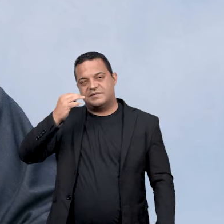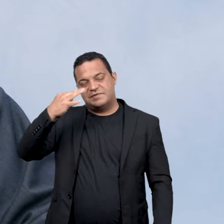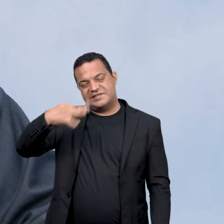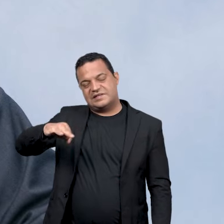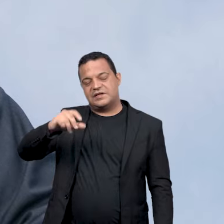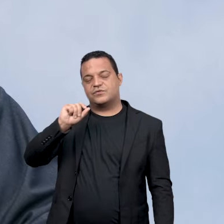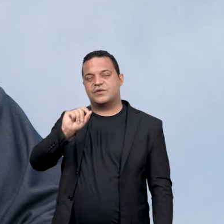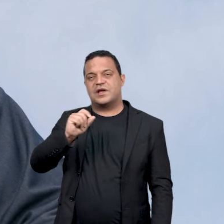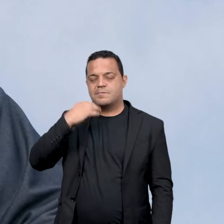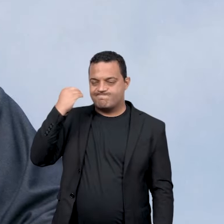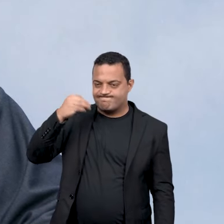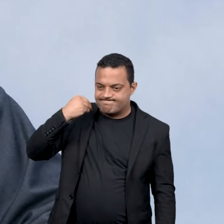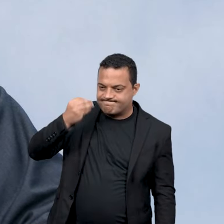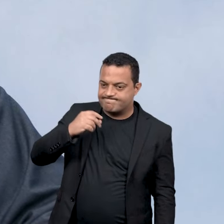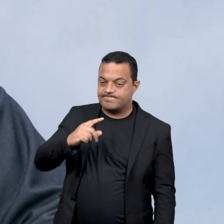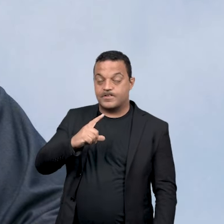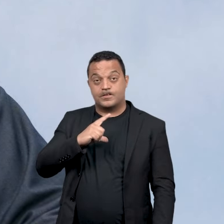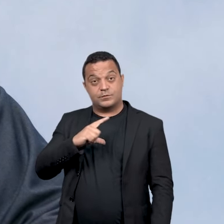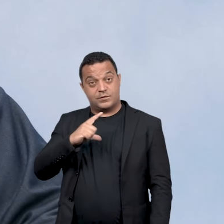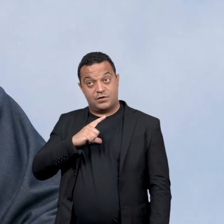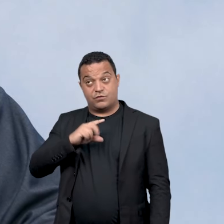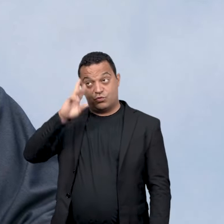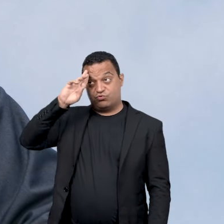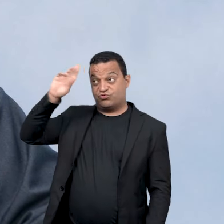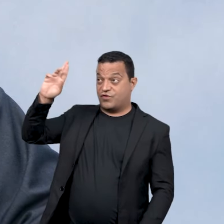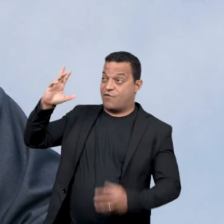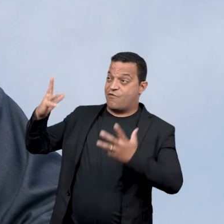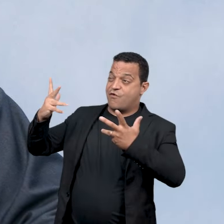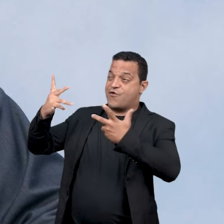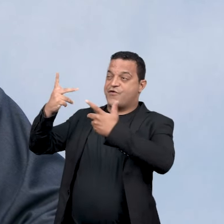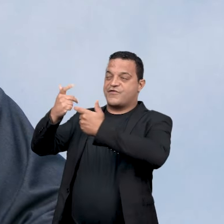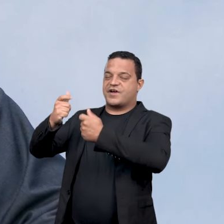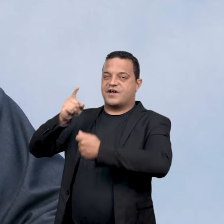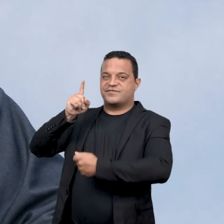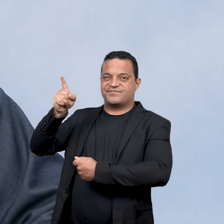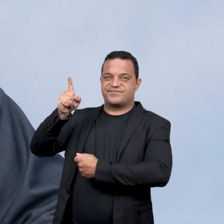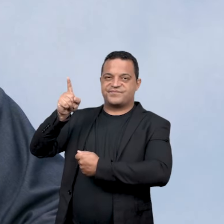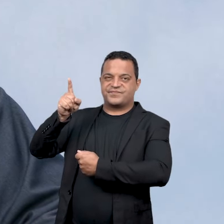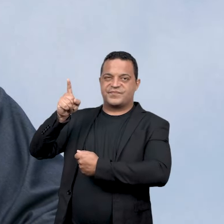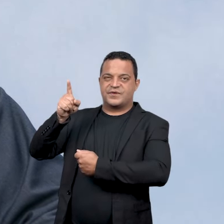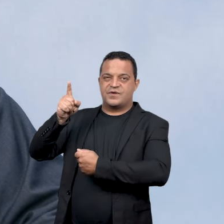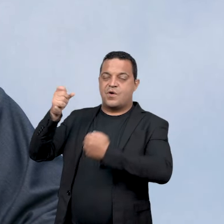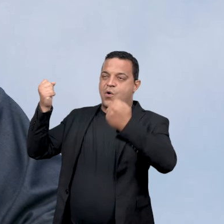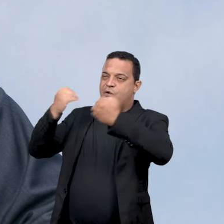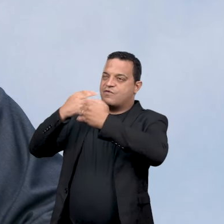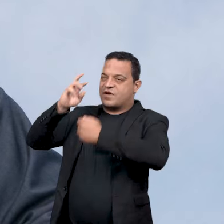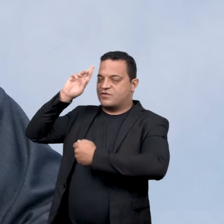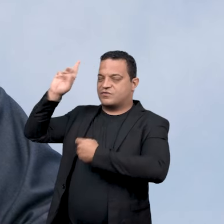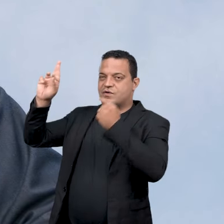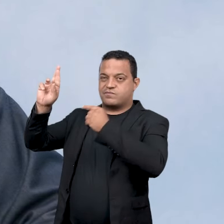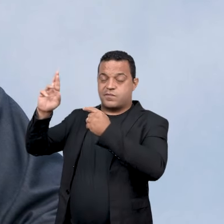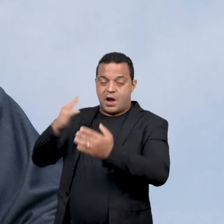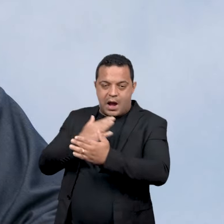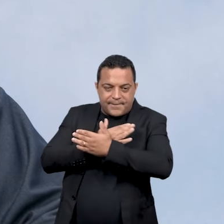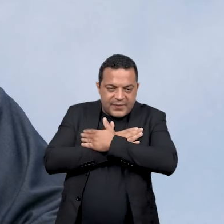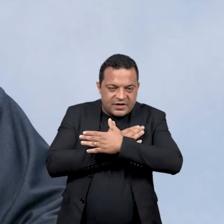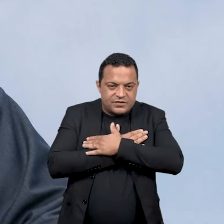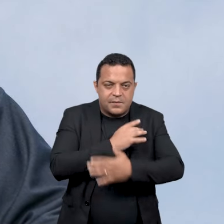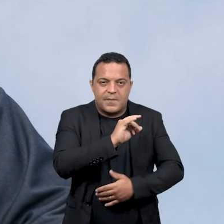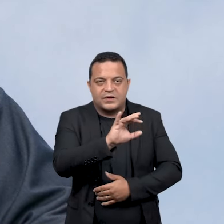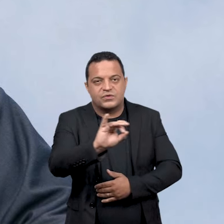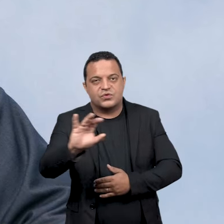ano 2025, mas que, por certo, foi de muitas experiências, onde o nome do Senhor ele foi grandemente glorificado. Quero deixar aqui meu